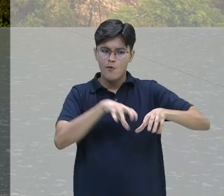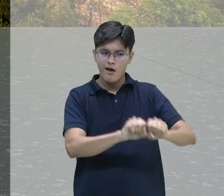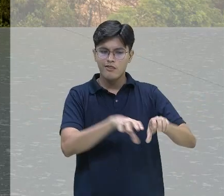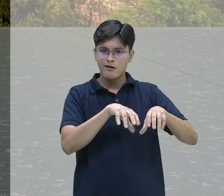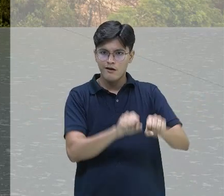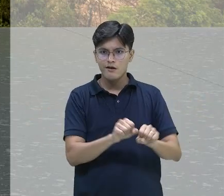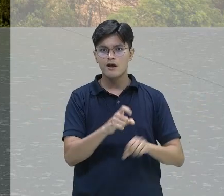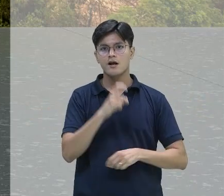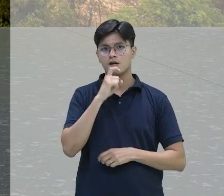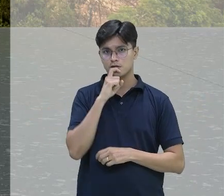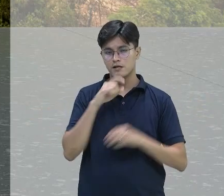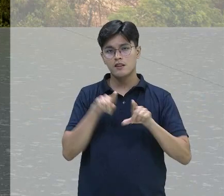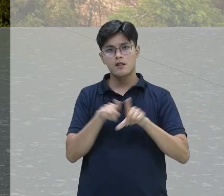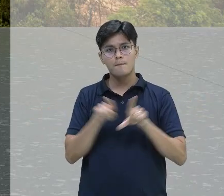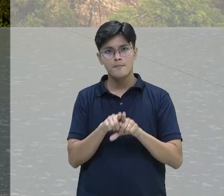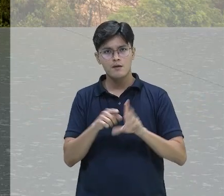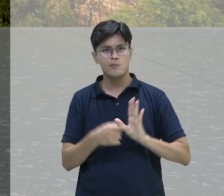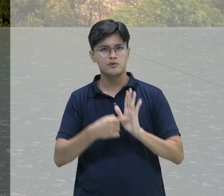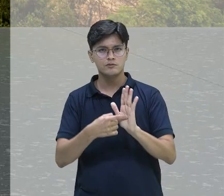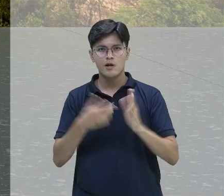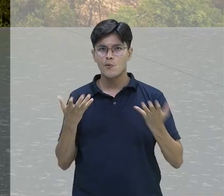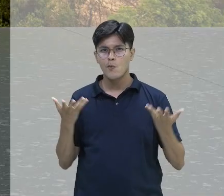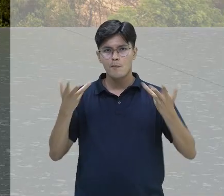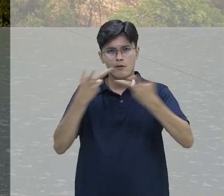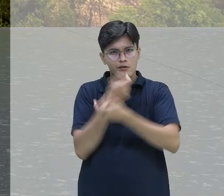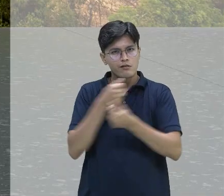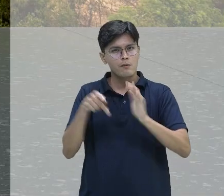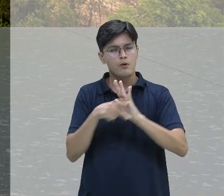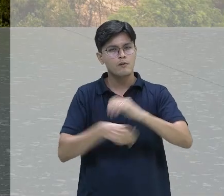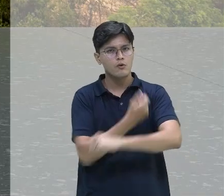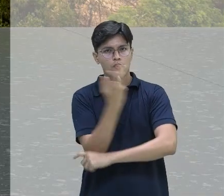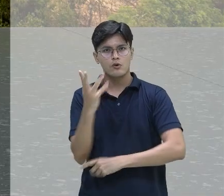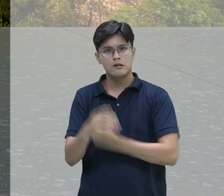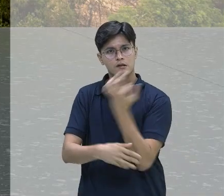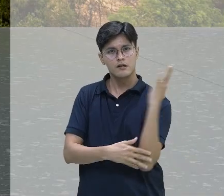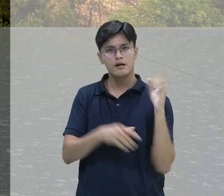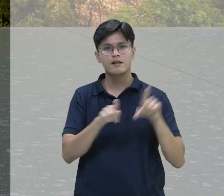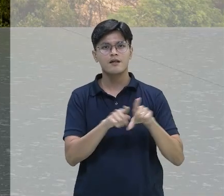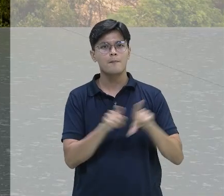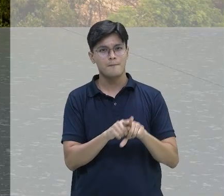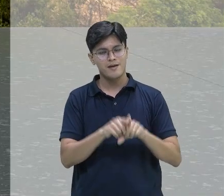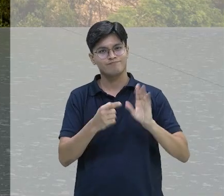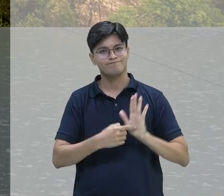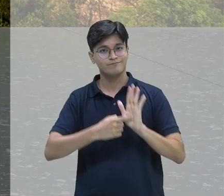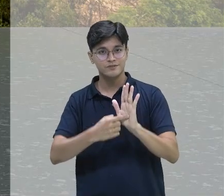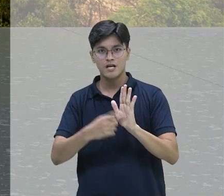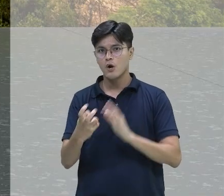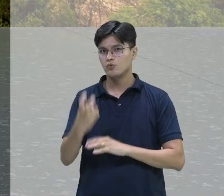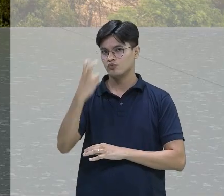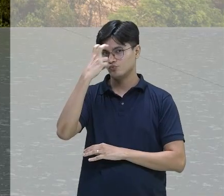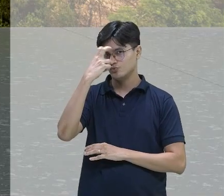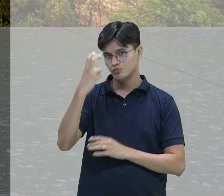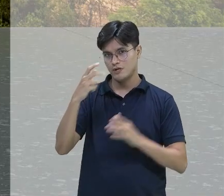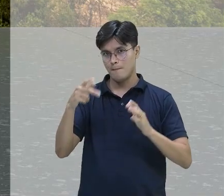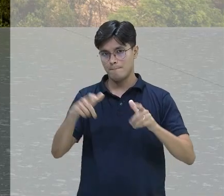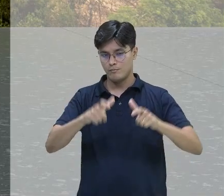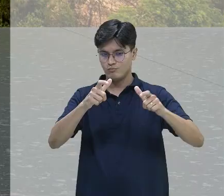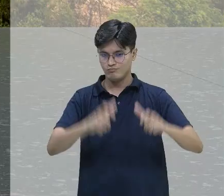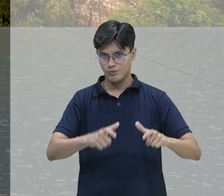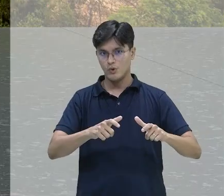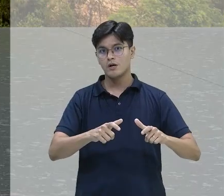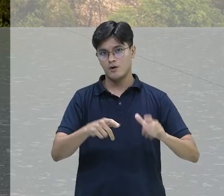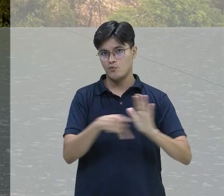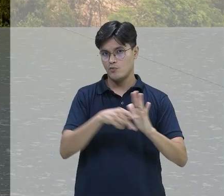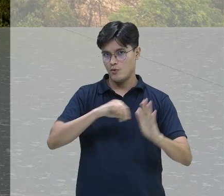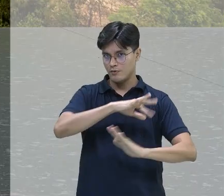renda mostrando a beleza da floresta e a cultura local sem destruí-la, como nós vamos comentar aqui sobre o turismo ecológico.